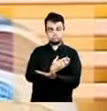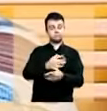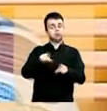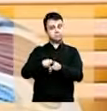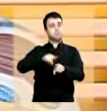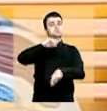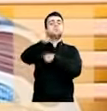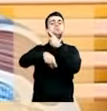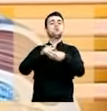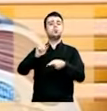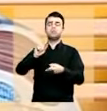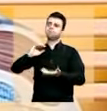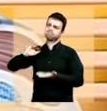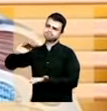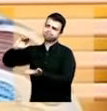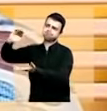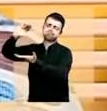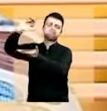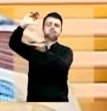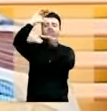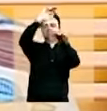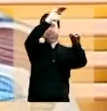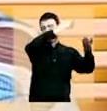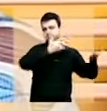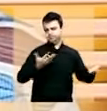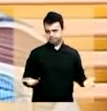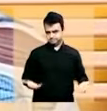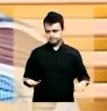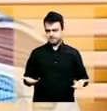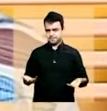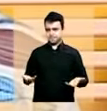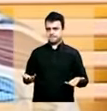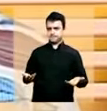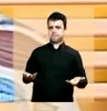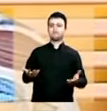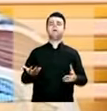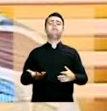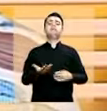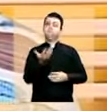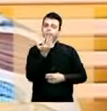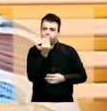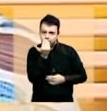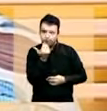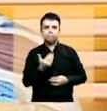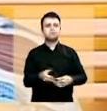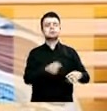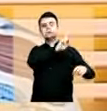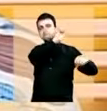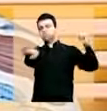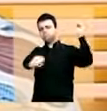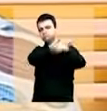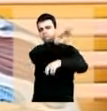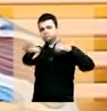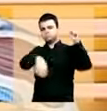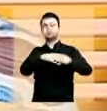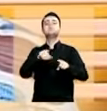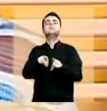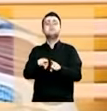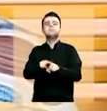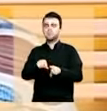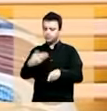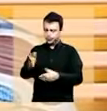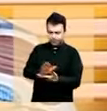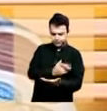estar distribuindo, que é, além de captar, de selecionar, a gente distribui